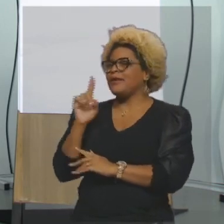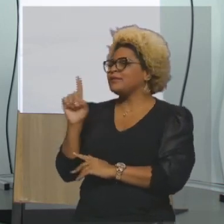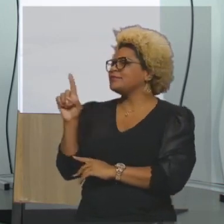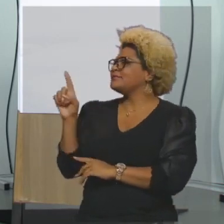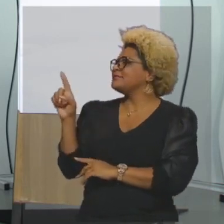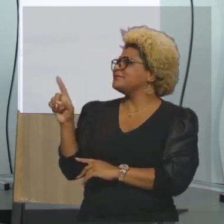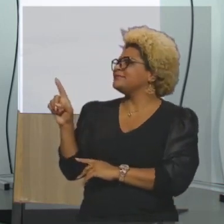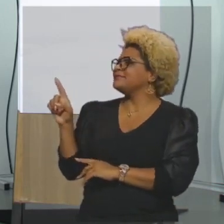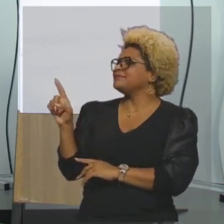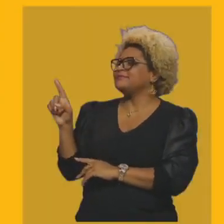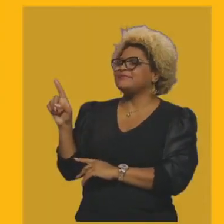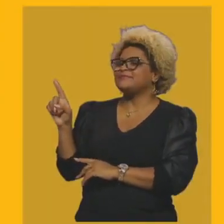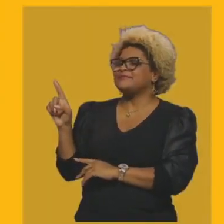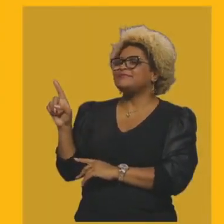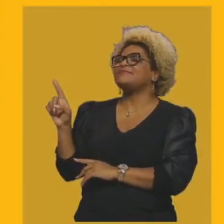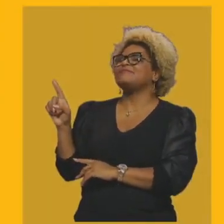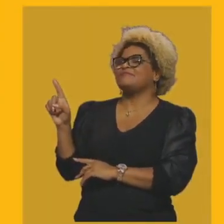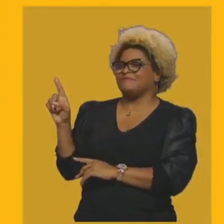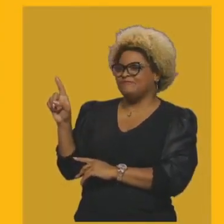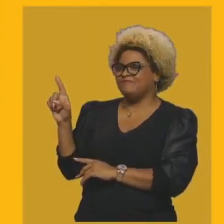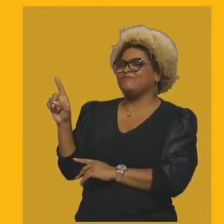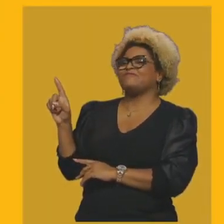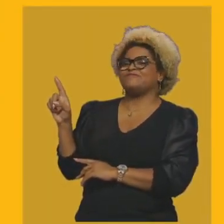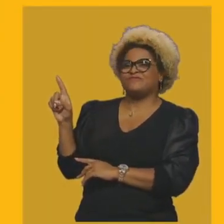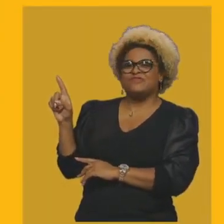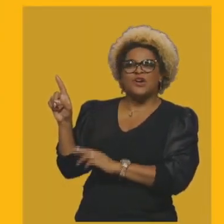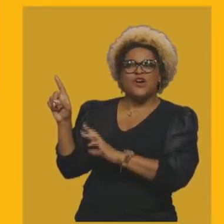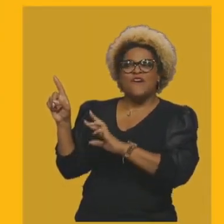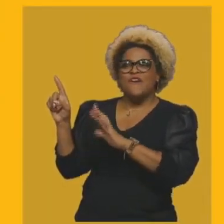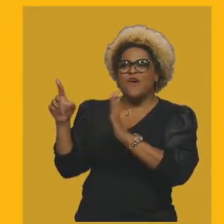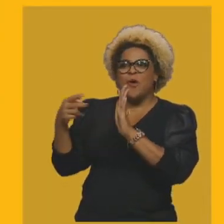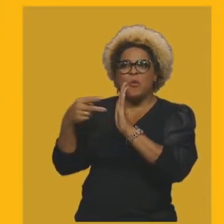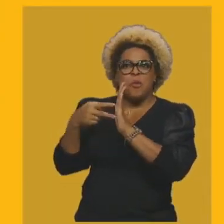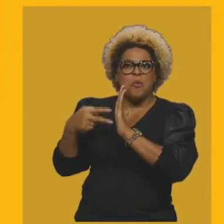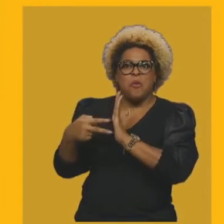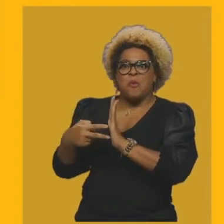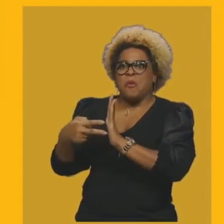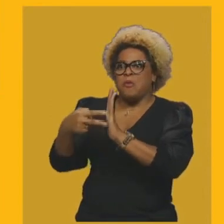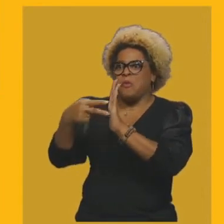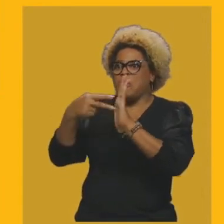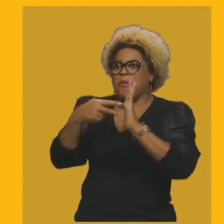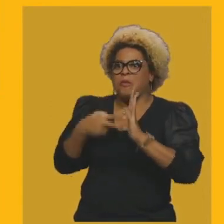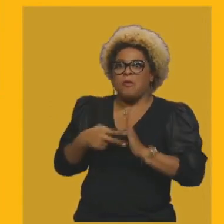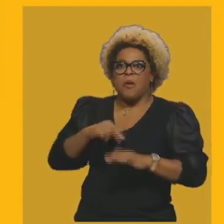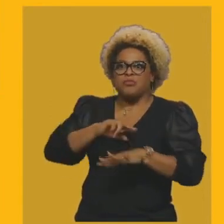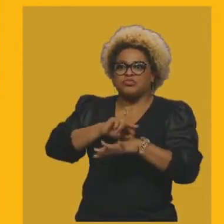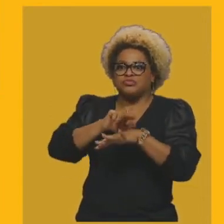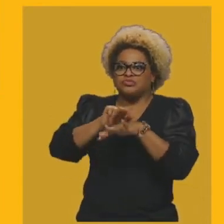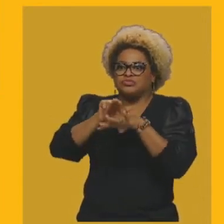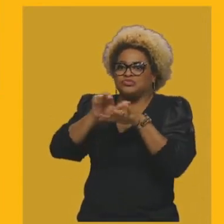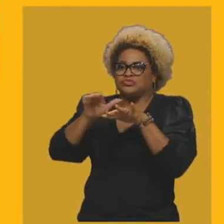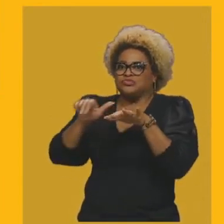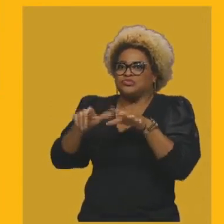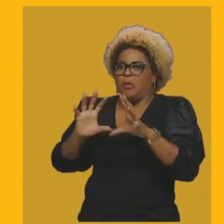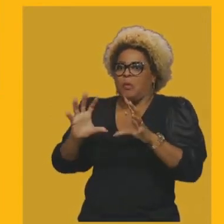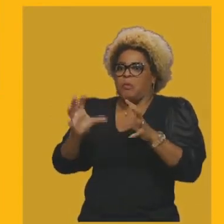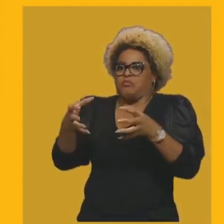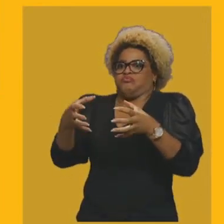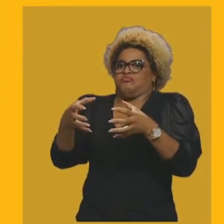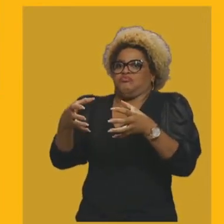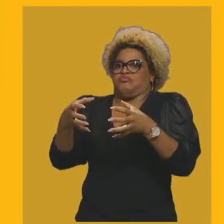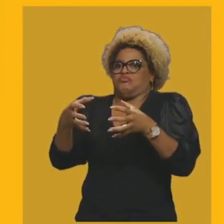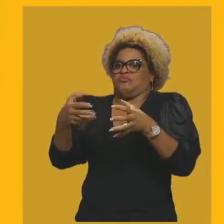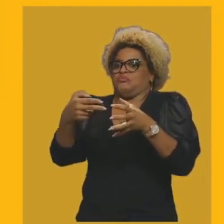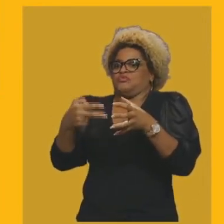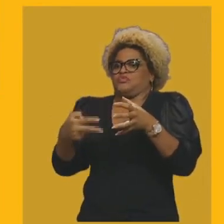só. Tem Benjamin ligado em cima de Benjamin, ligado em outro, e faz assim aquele monstro, parece um alien, né? Aquilo